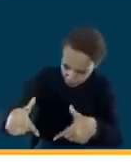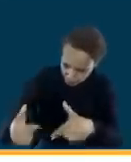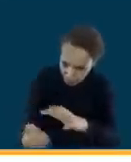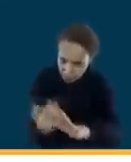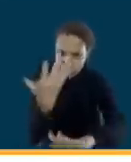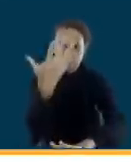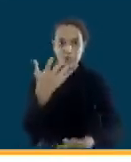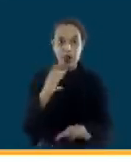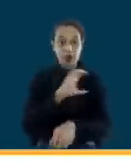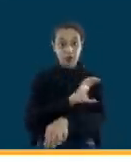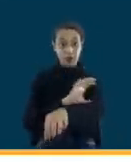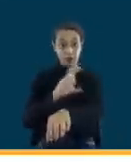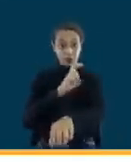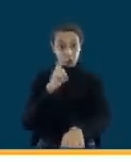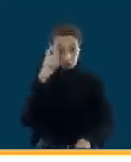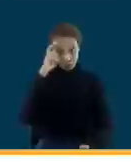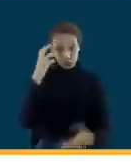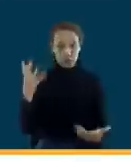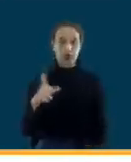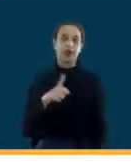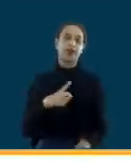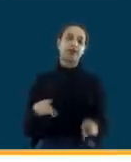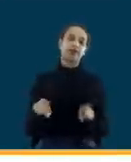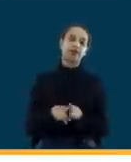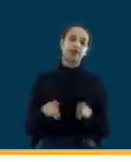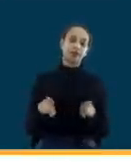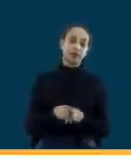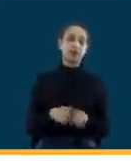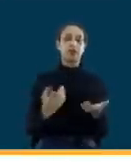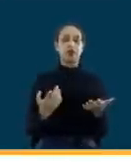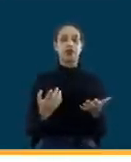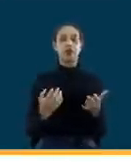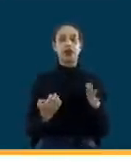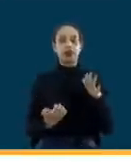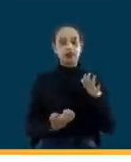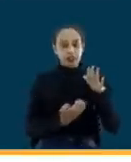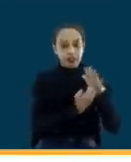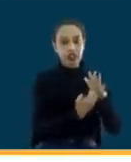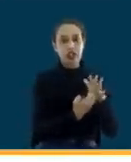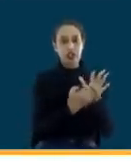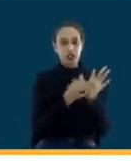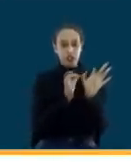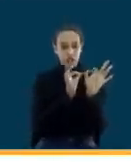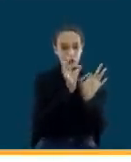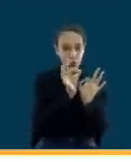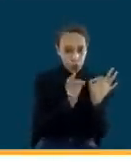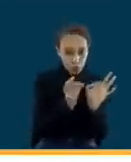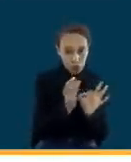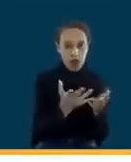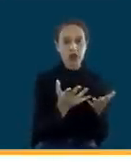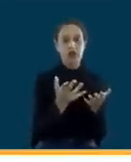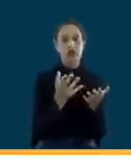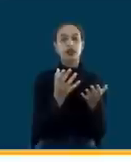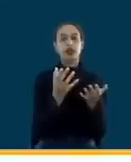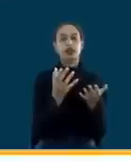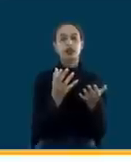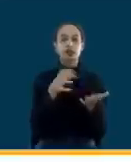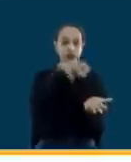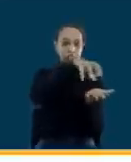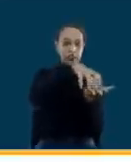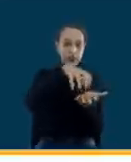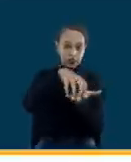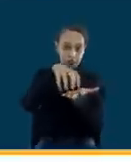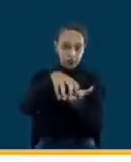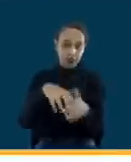falamos, nós temos também entidades, organizações, temos centros, enfim, aquilo que